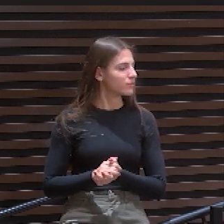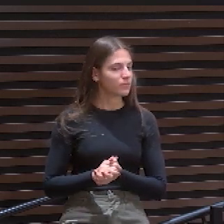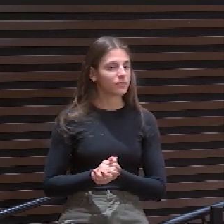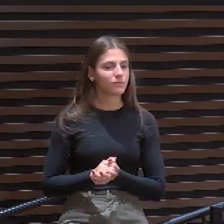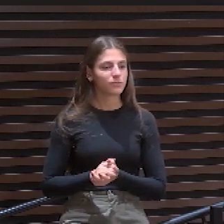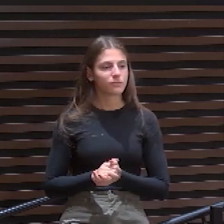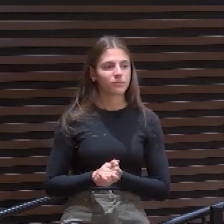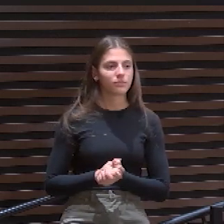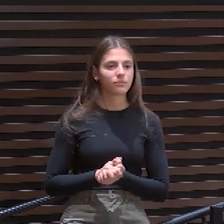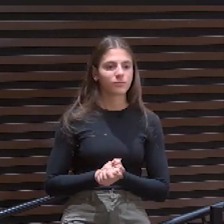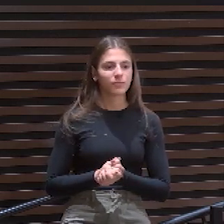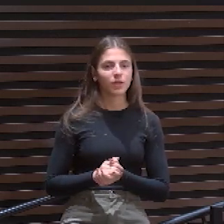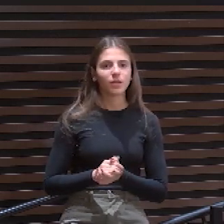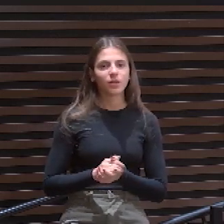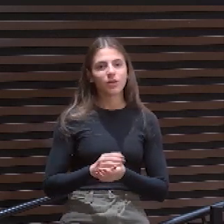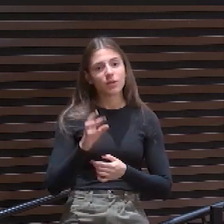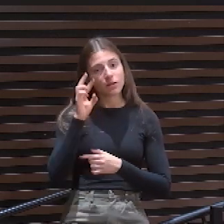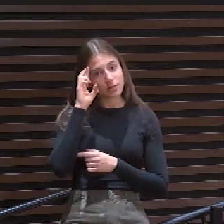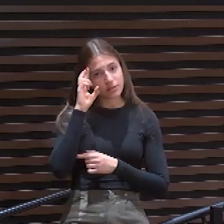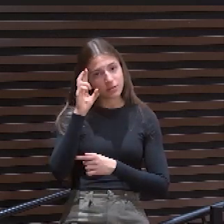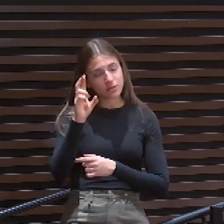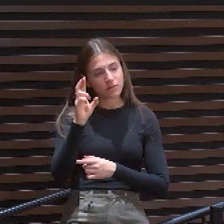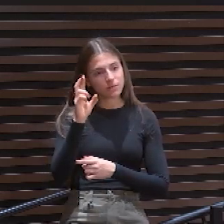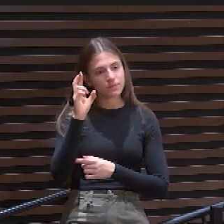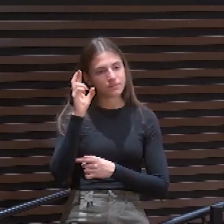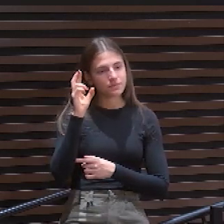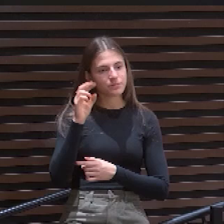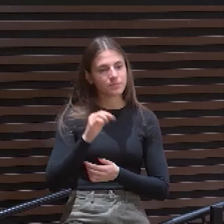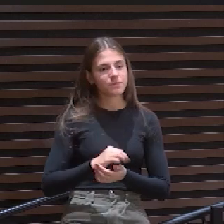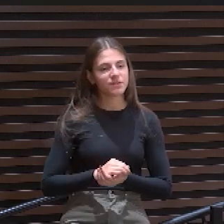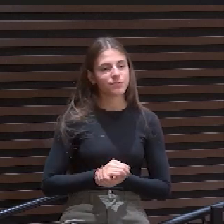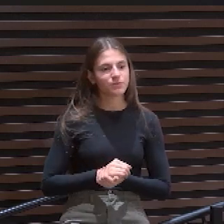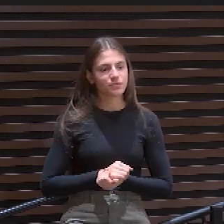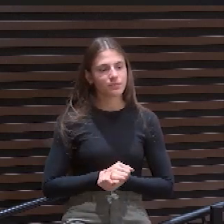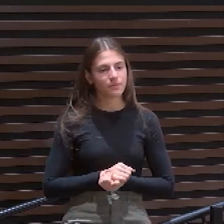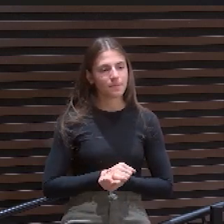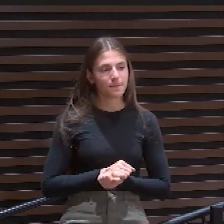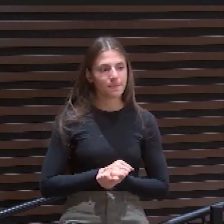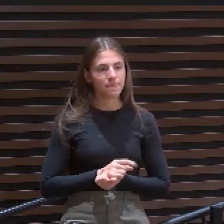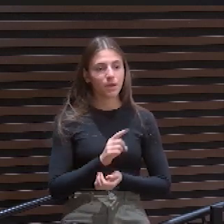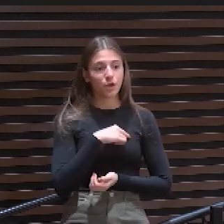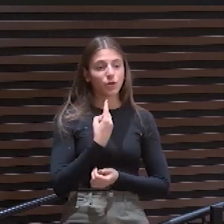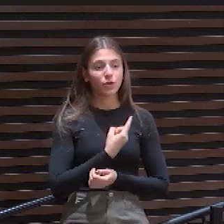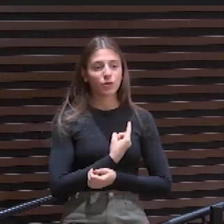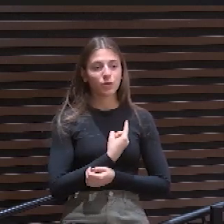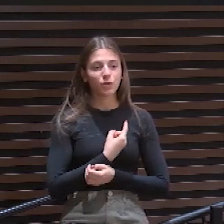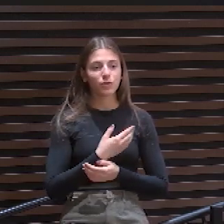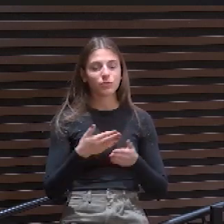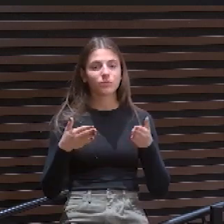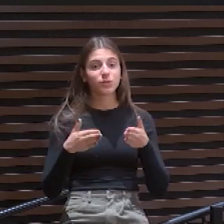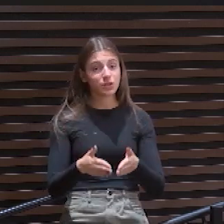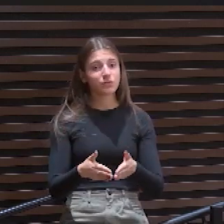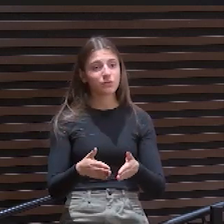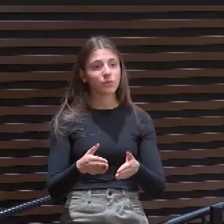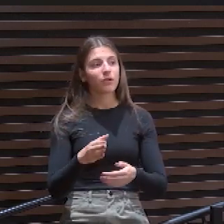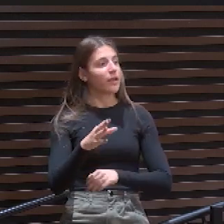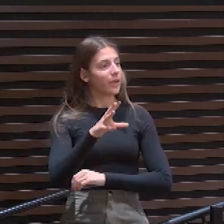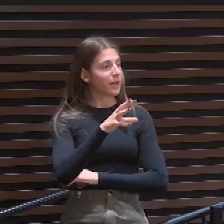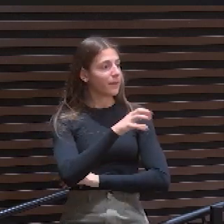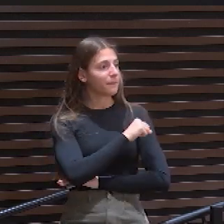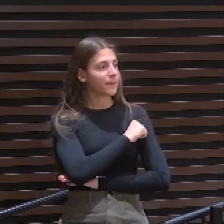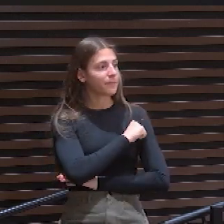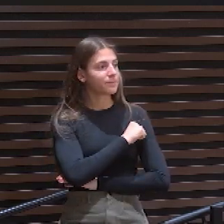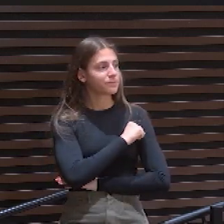Legislador e Senhor. O legislador e juiz é o Senhor. E o nosso papel é qual, então? Amar.